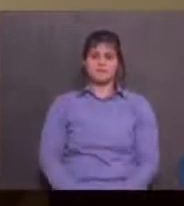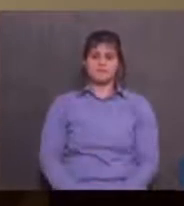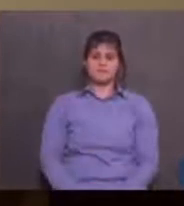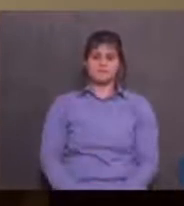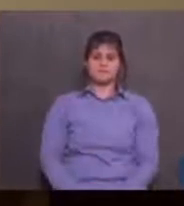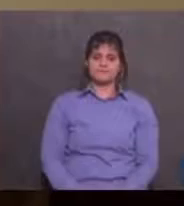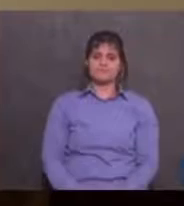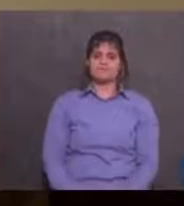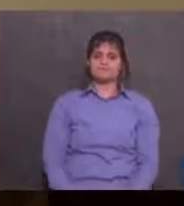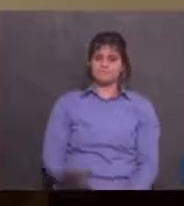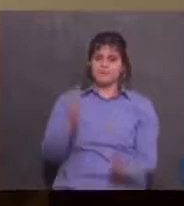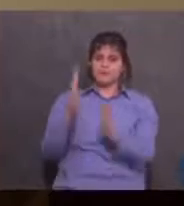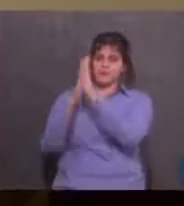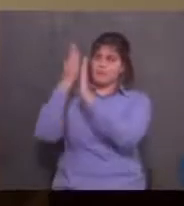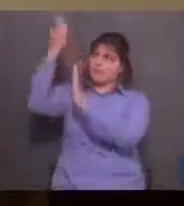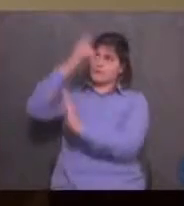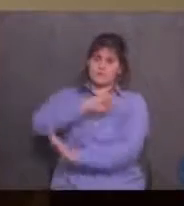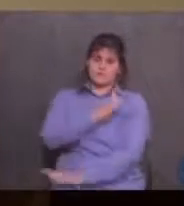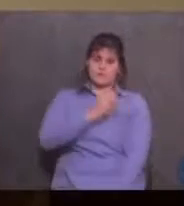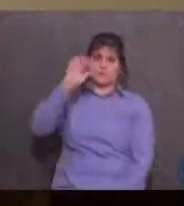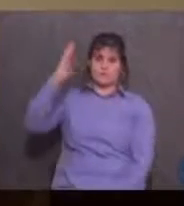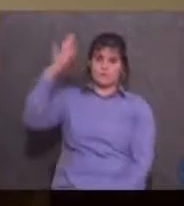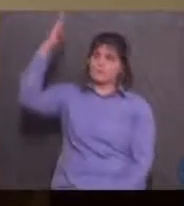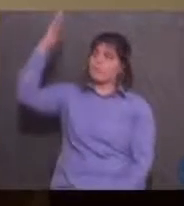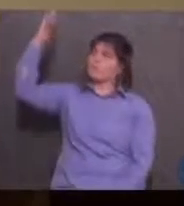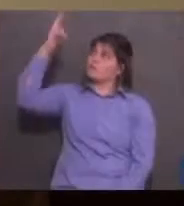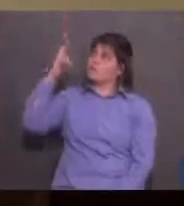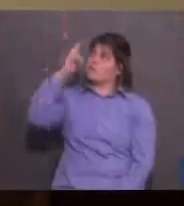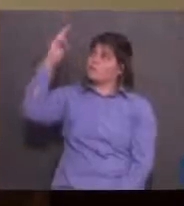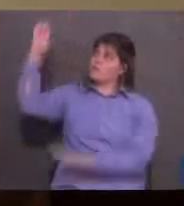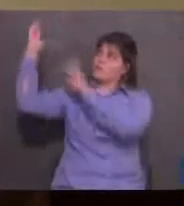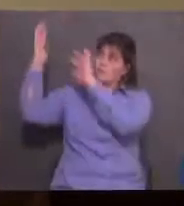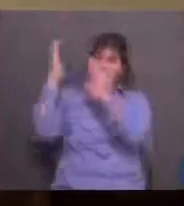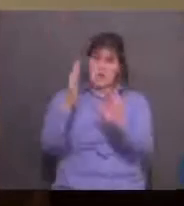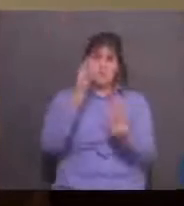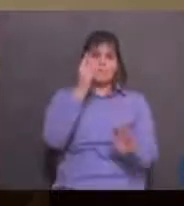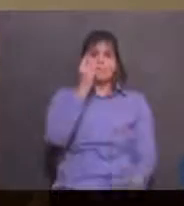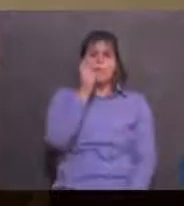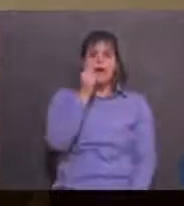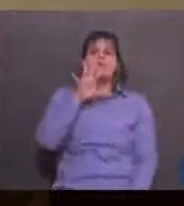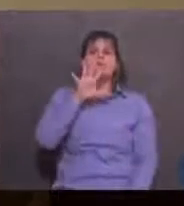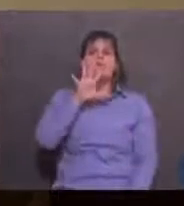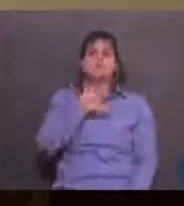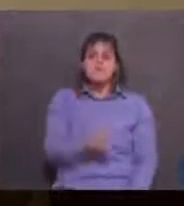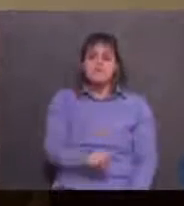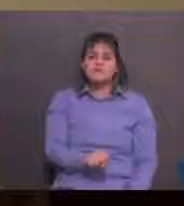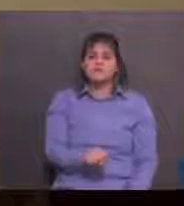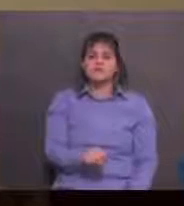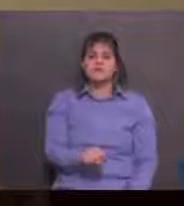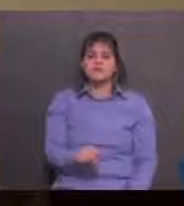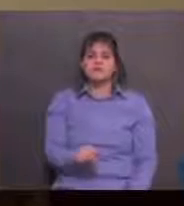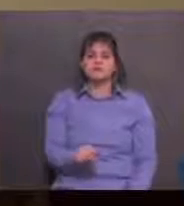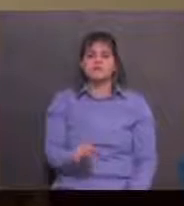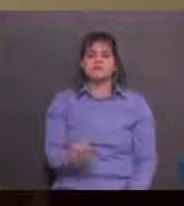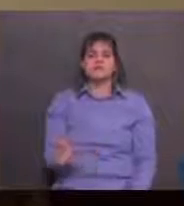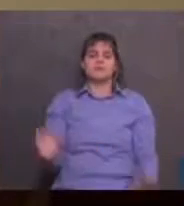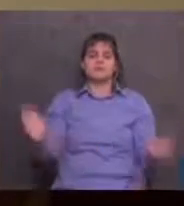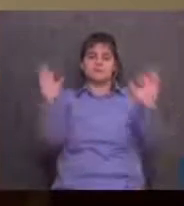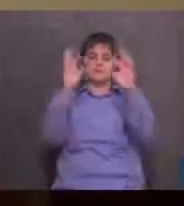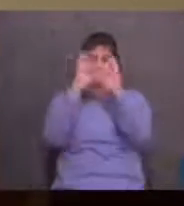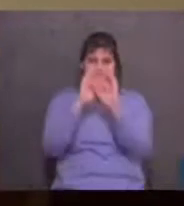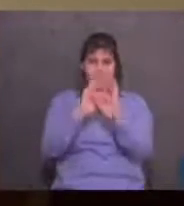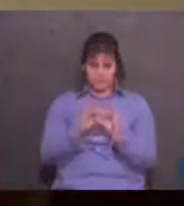Benedicat vos omnipotens Deus, Pater et